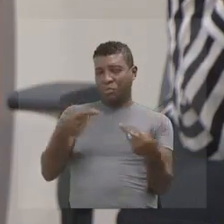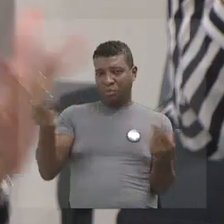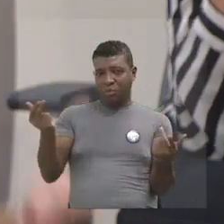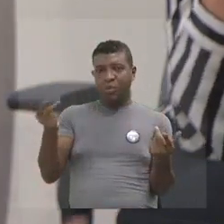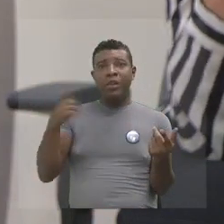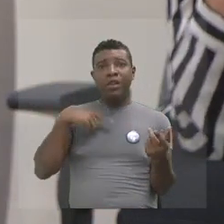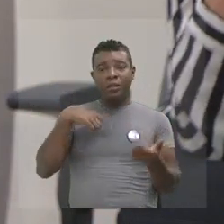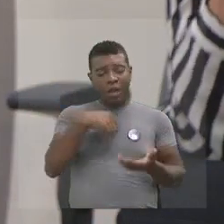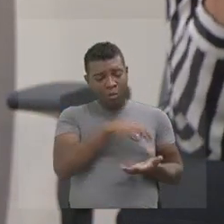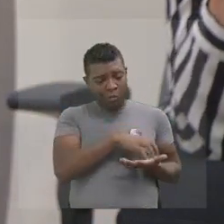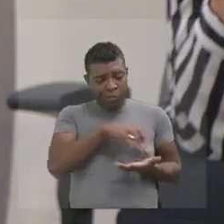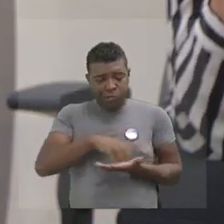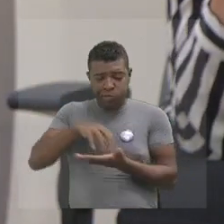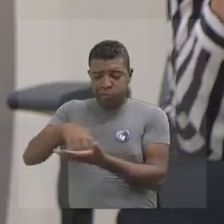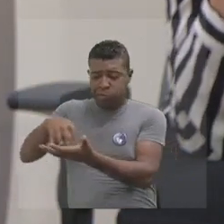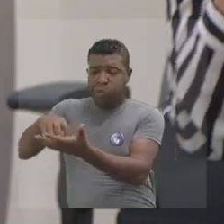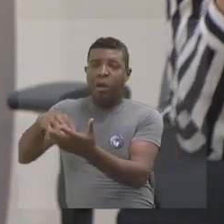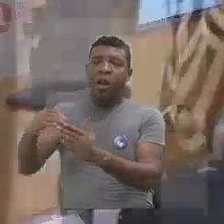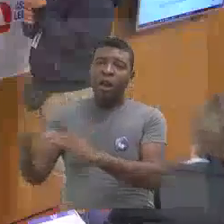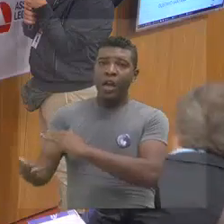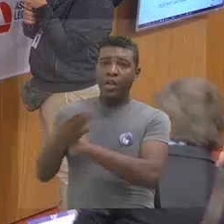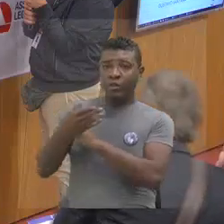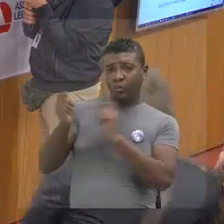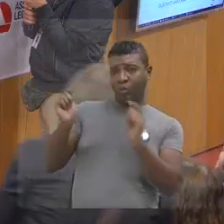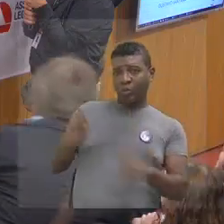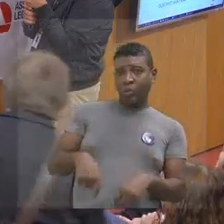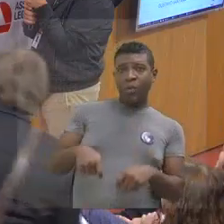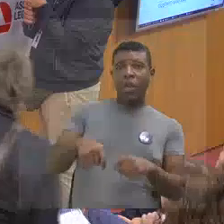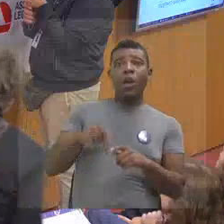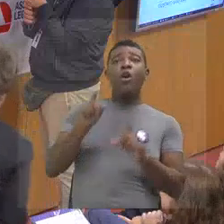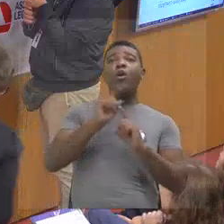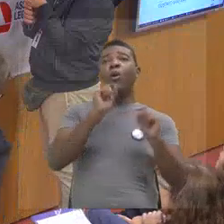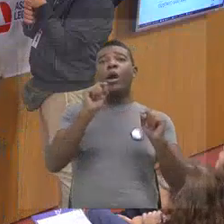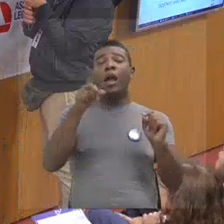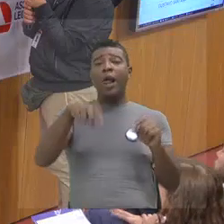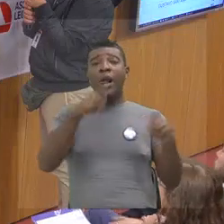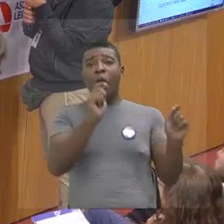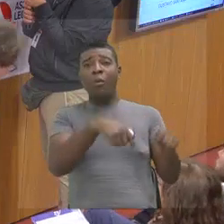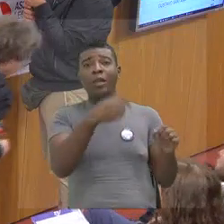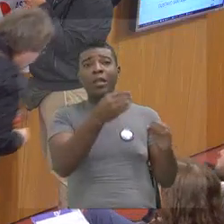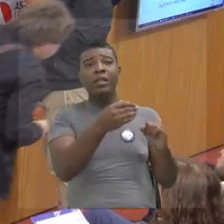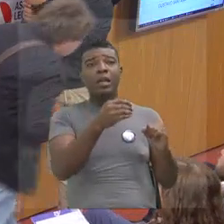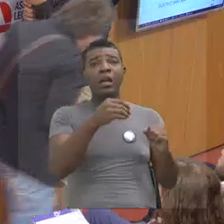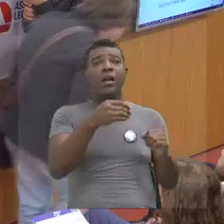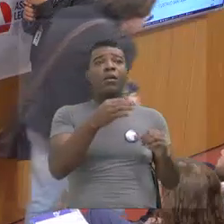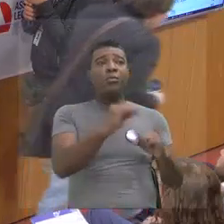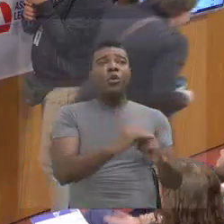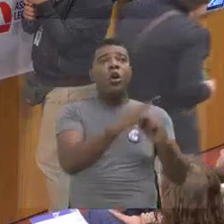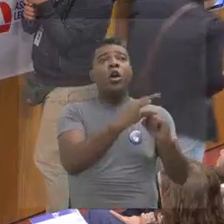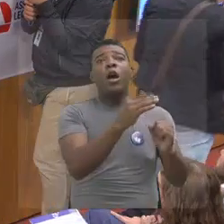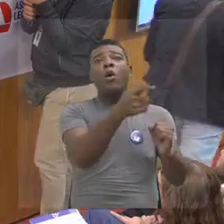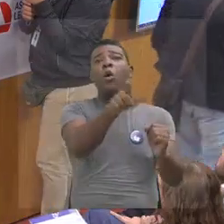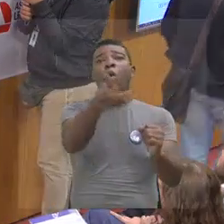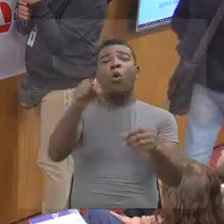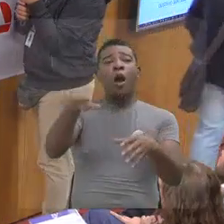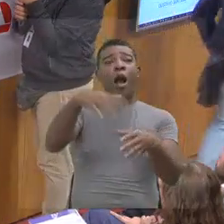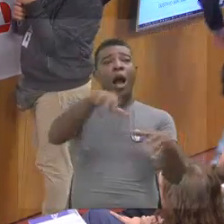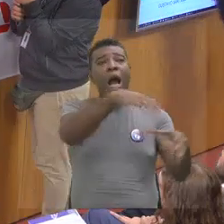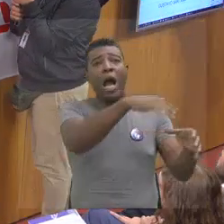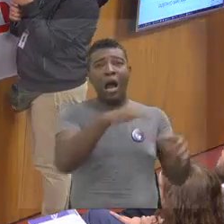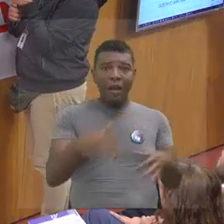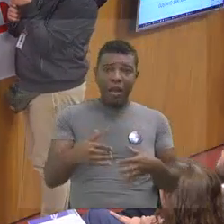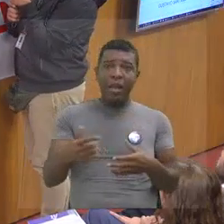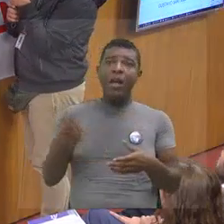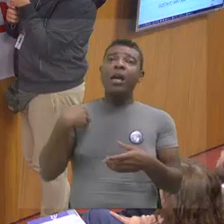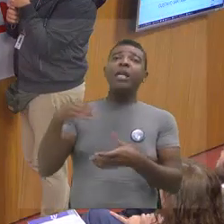órgãos intervenientes é com competências de outras áreas do conhecimento que instrui o processo de licenciamento ambiental secretária